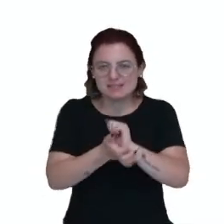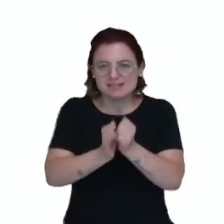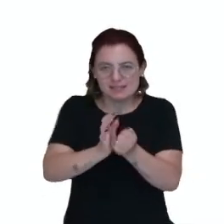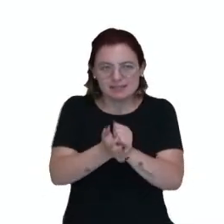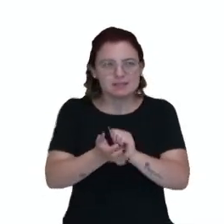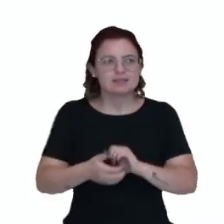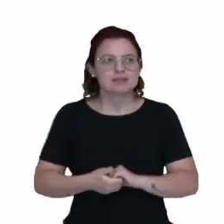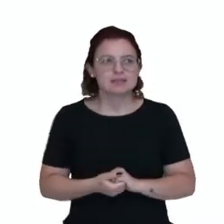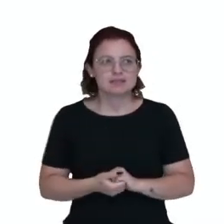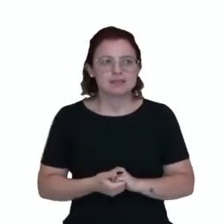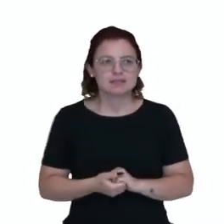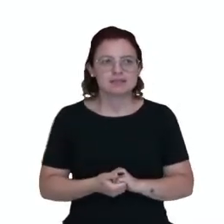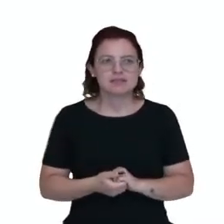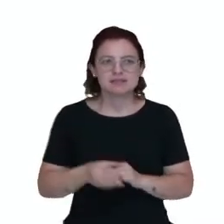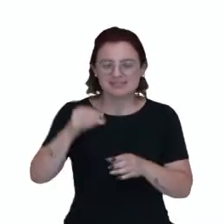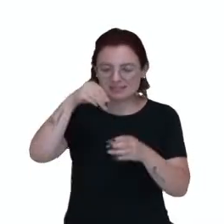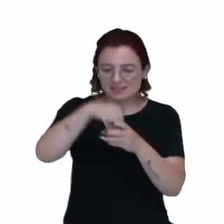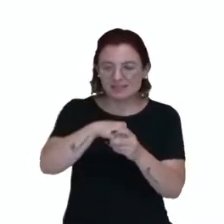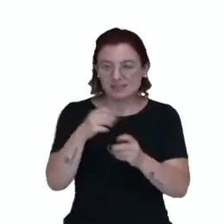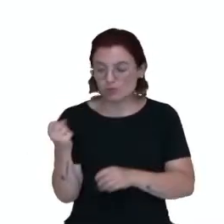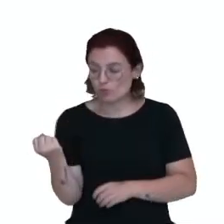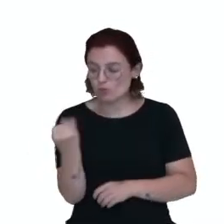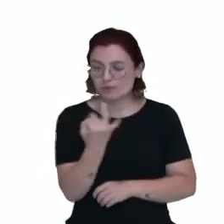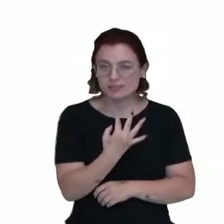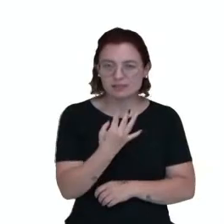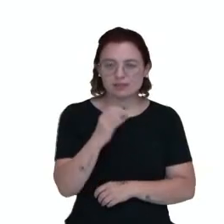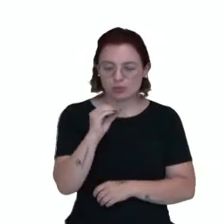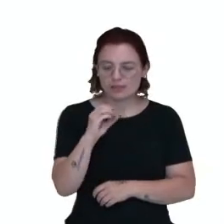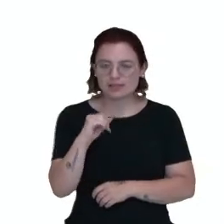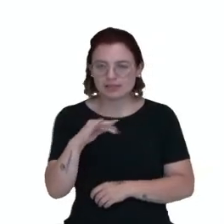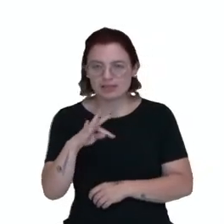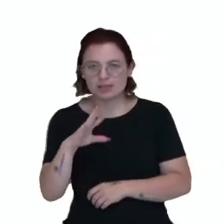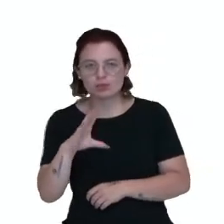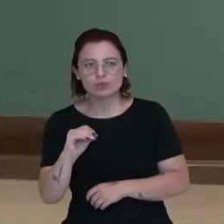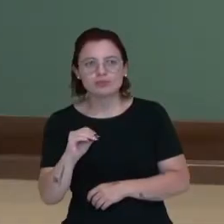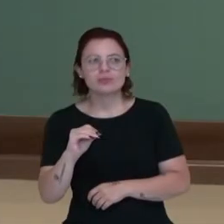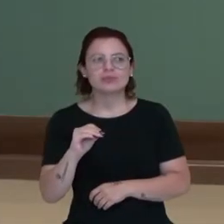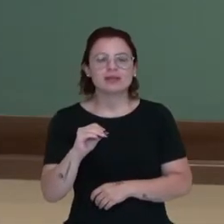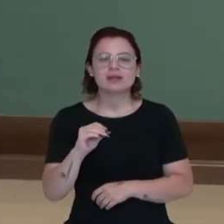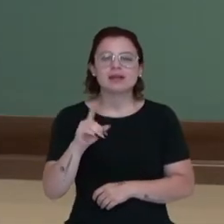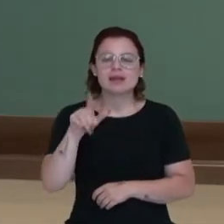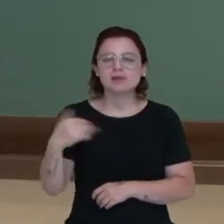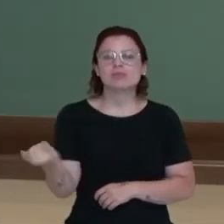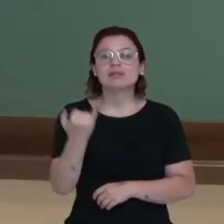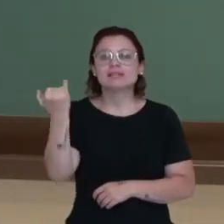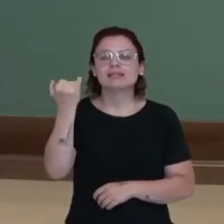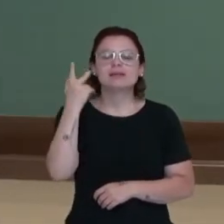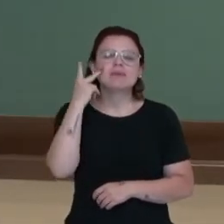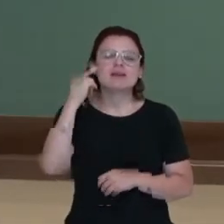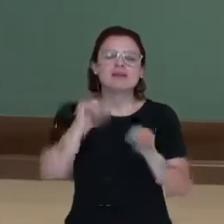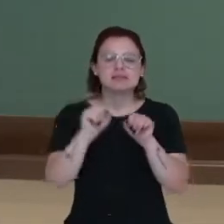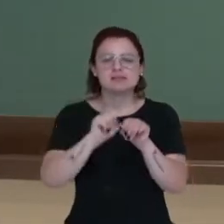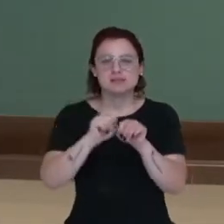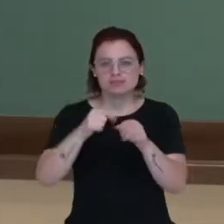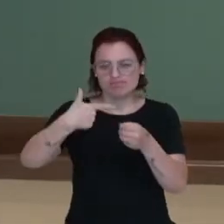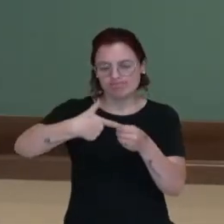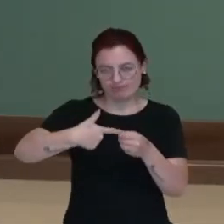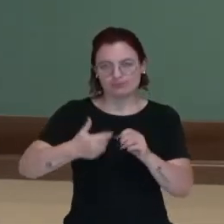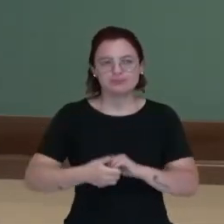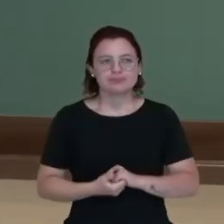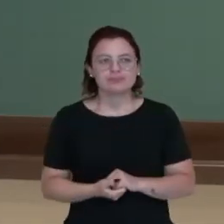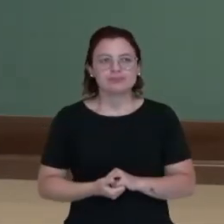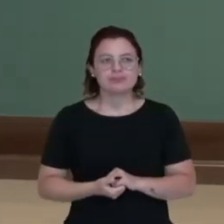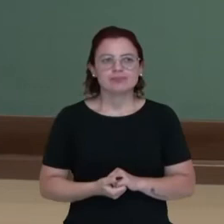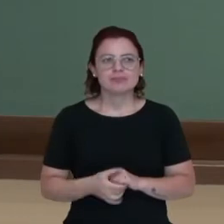Então, a quantidade de octano é extremamente importante no combustível, tá? E